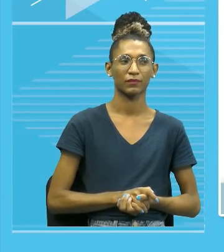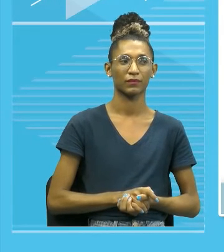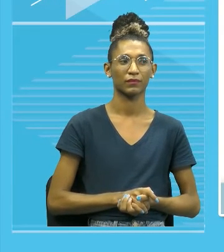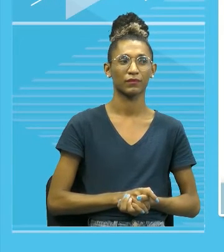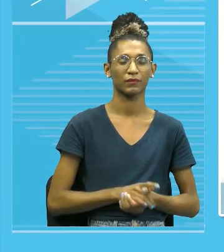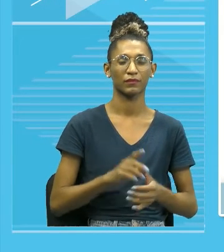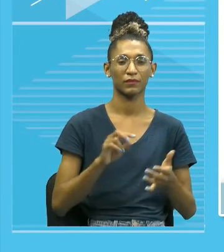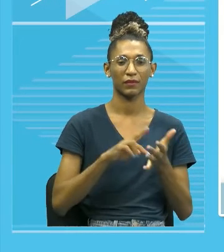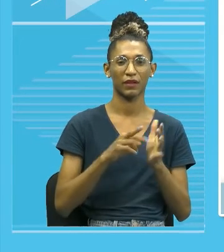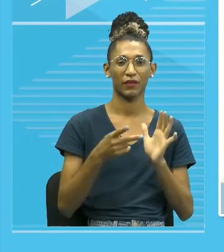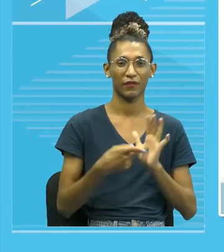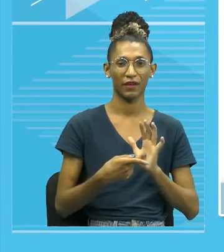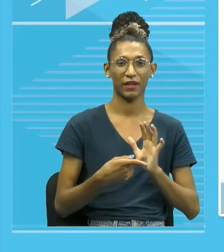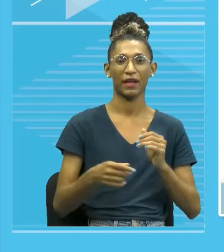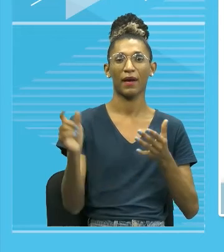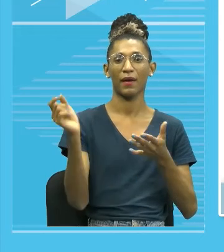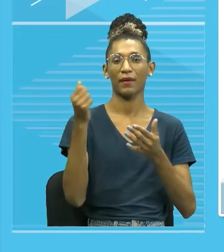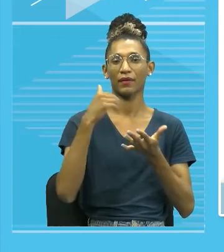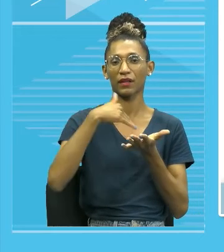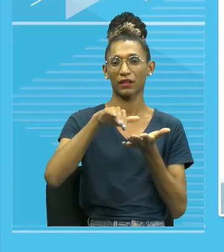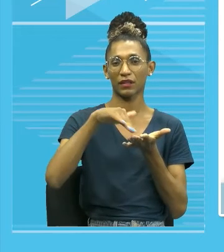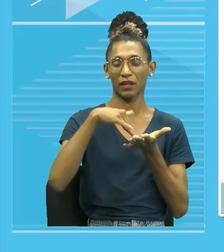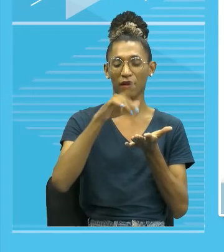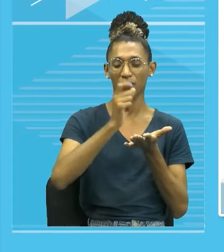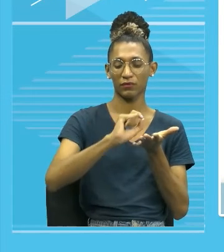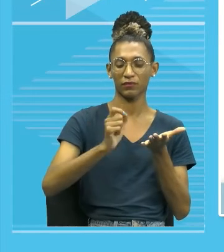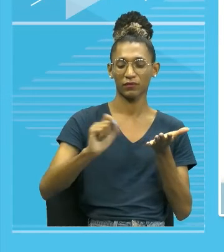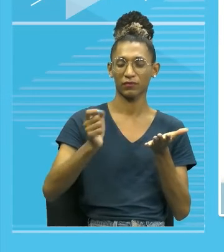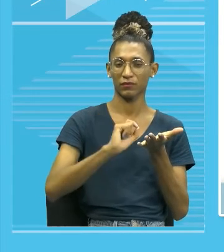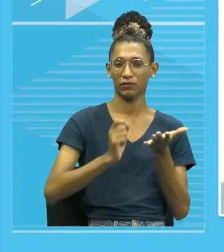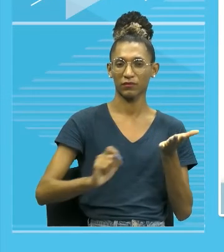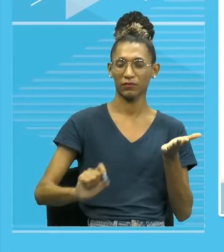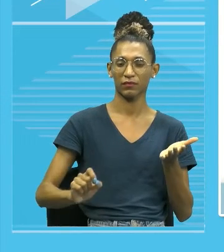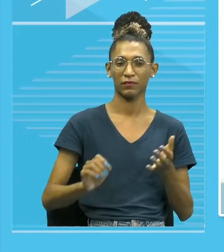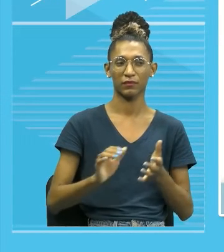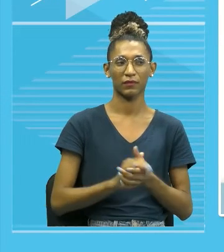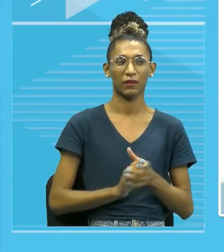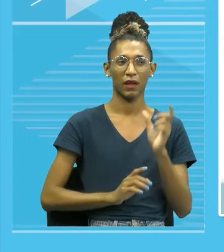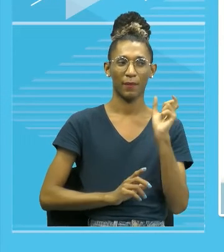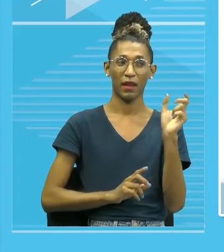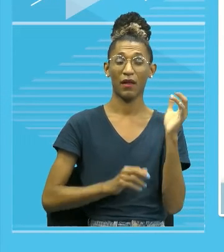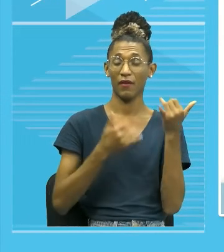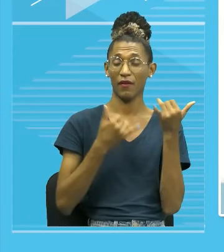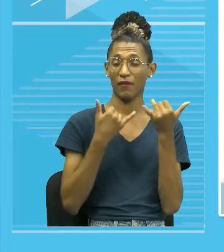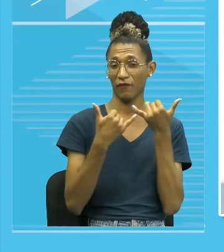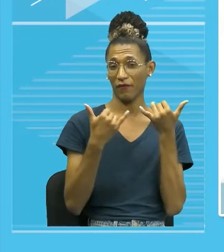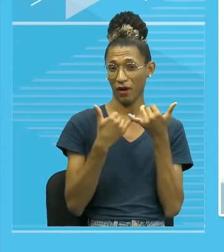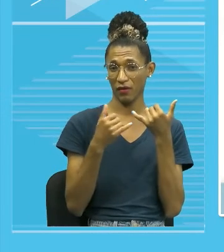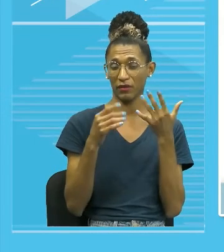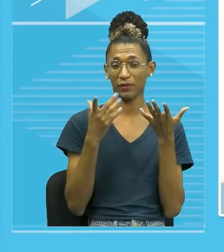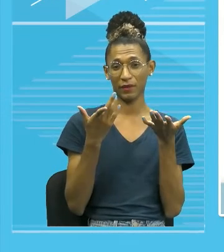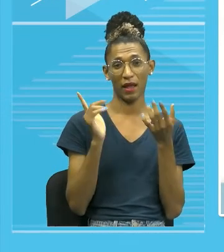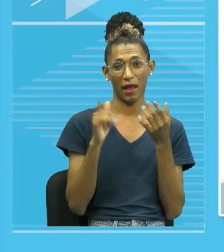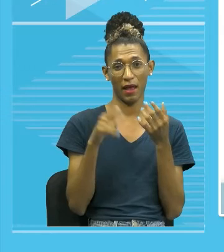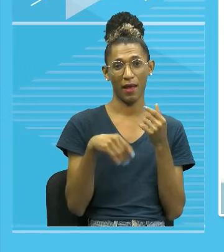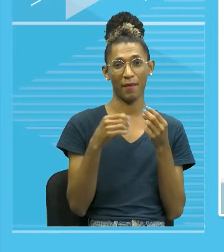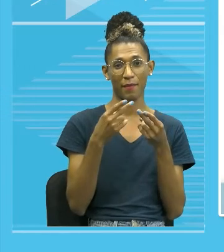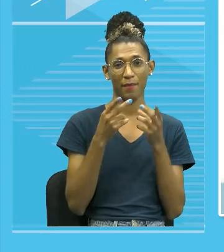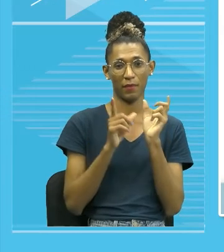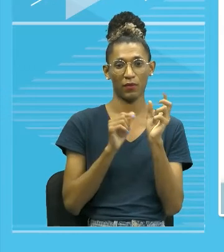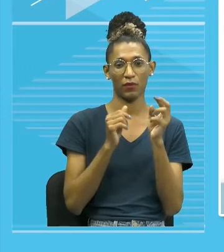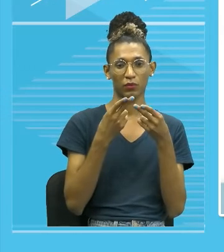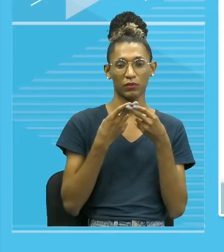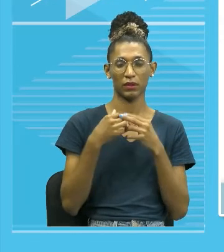escritório essas falsas cognatas que apareceram para gente aqui ó elas são palavras do dia a dia